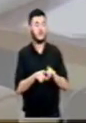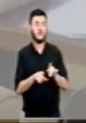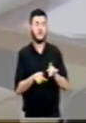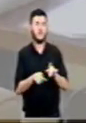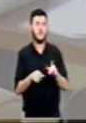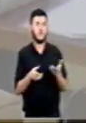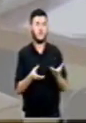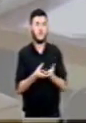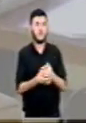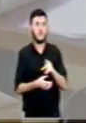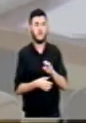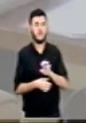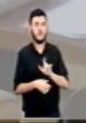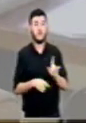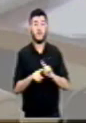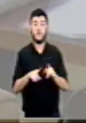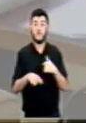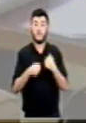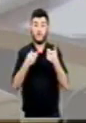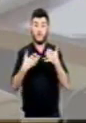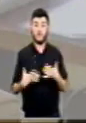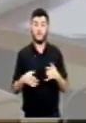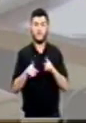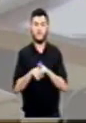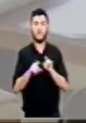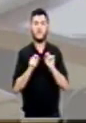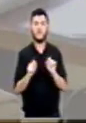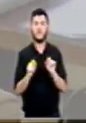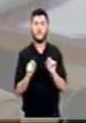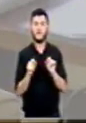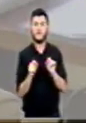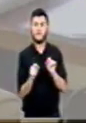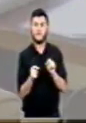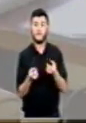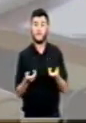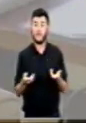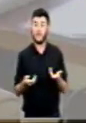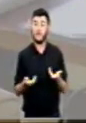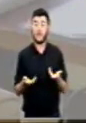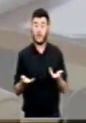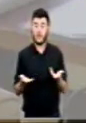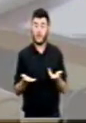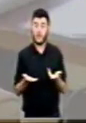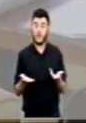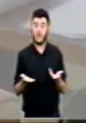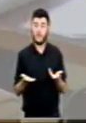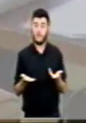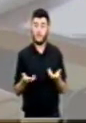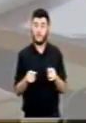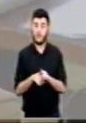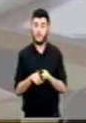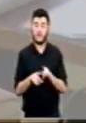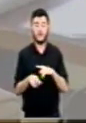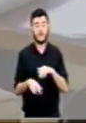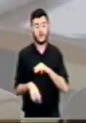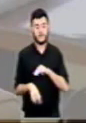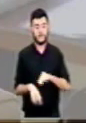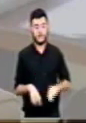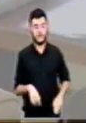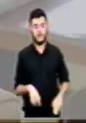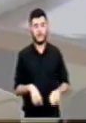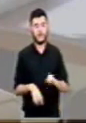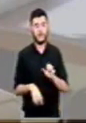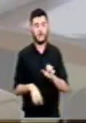Cito também precedente, exatamente nesta linha, da lavra da eminente ministra Helen Grace na